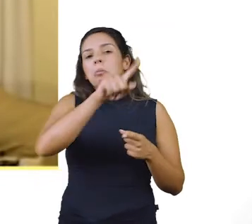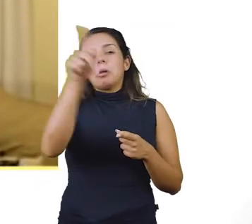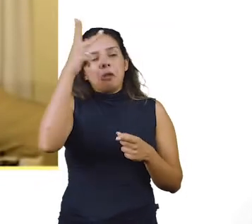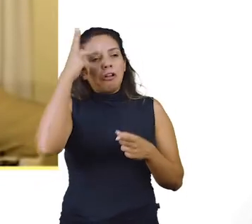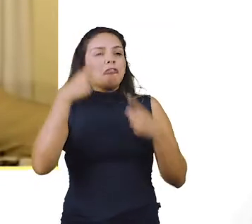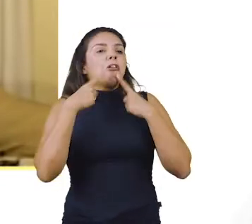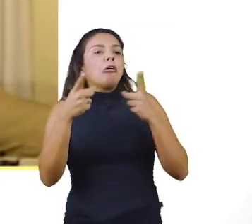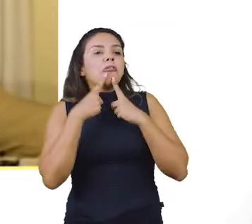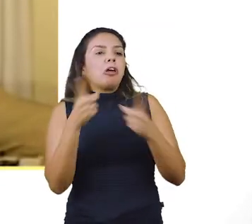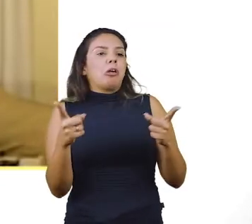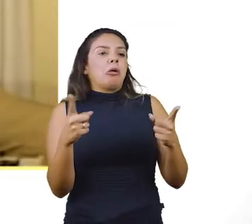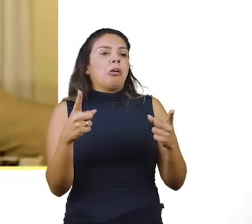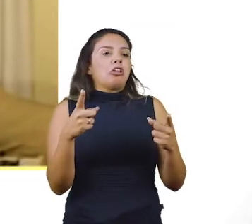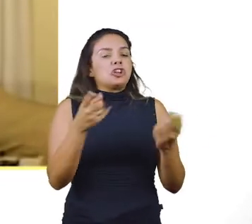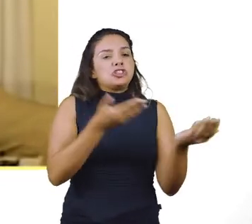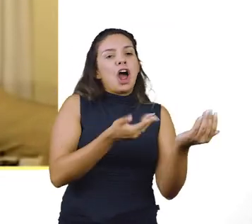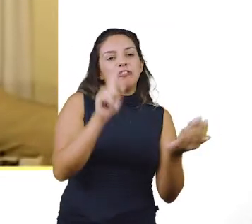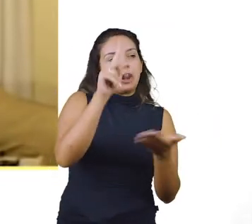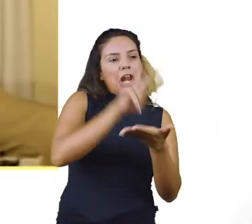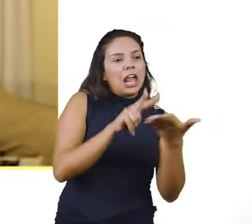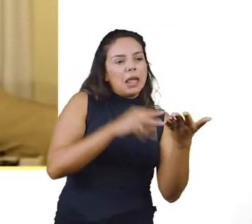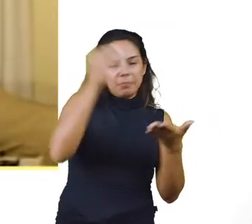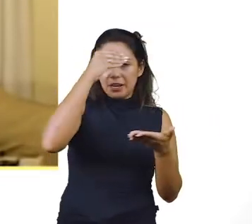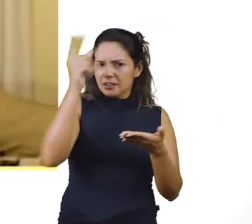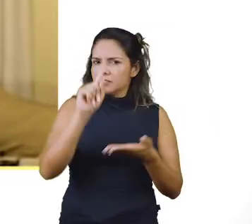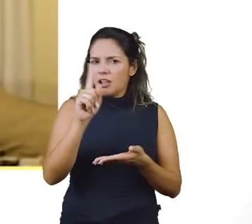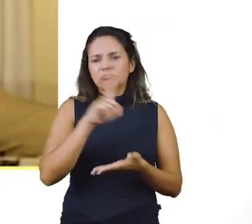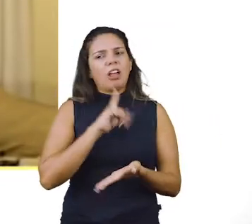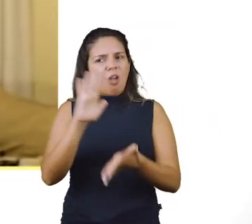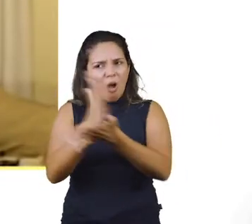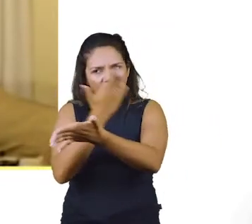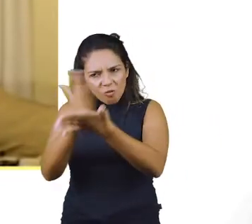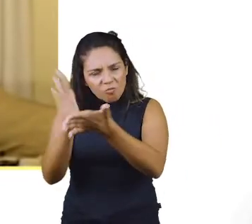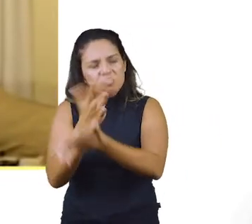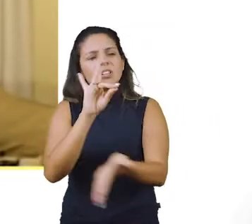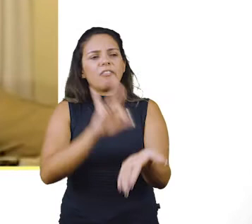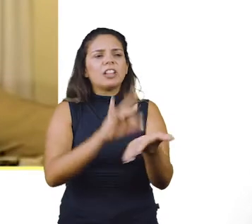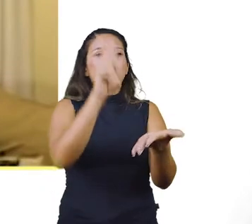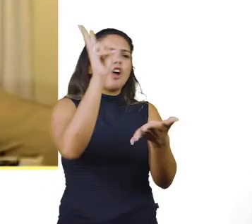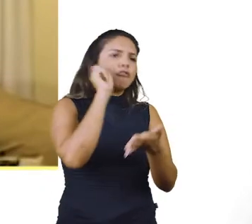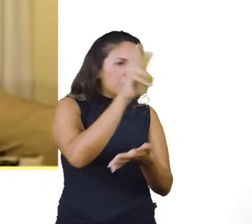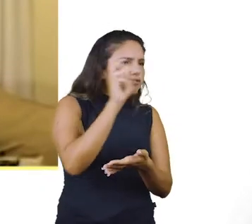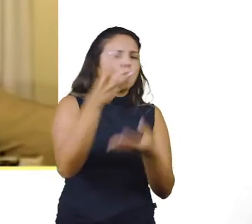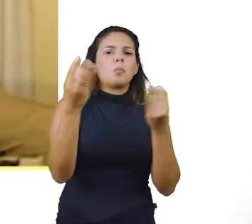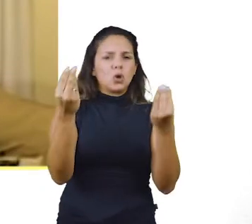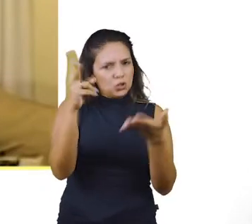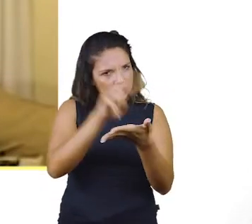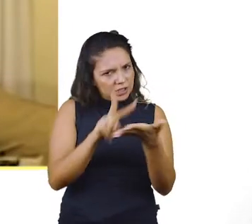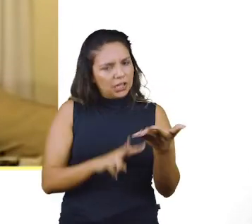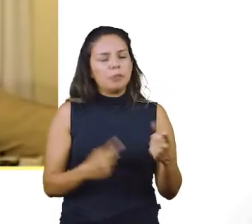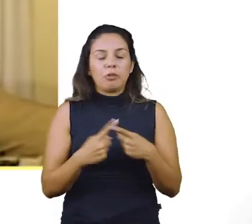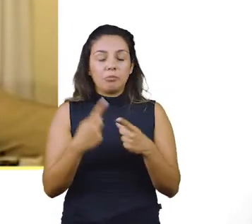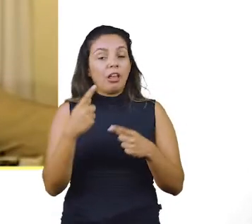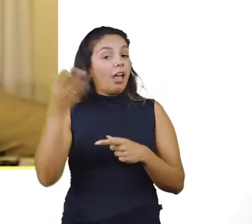tem preguiça. Não, porque não se fazia, no meu ponto de vista, logicamente, não se fazia uma